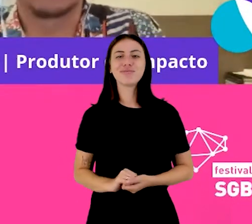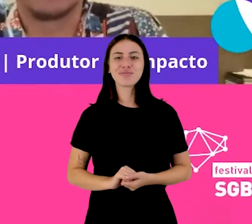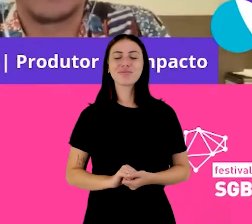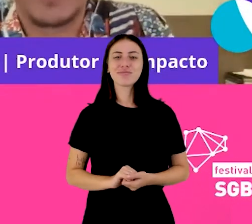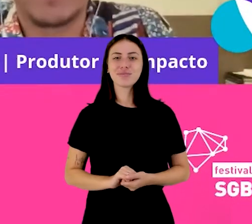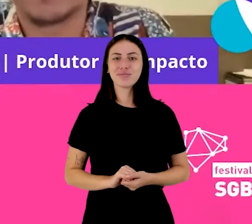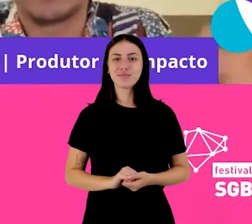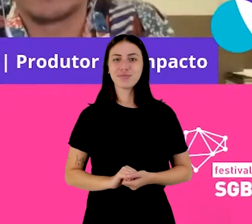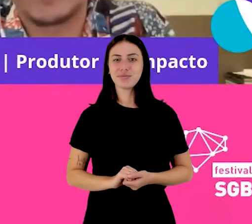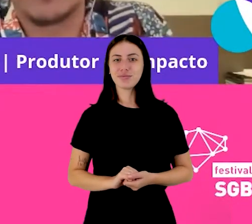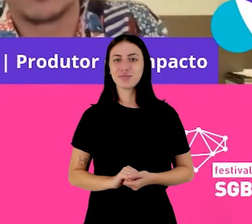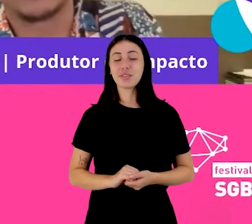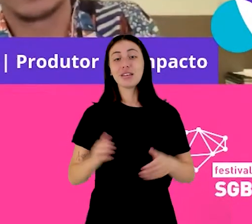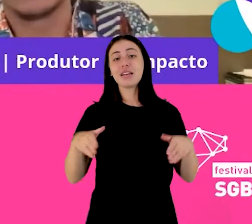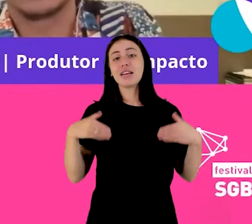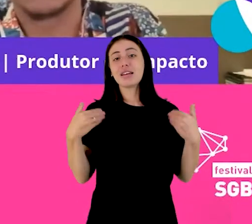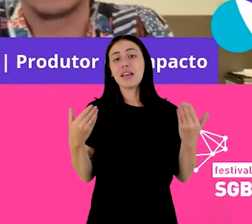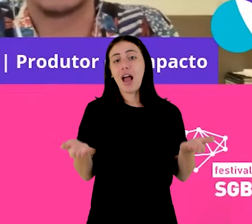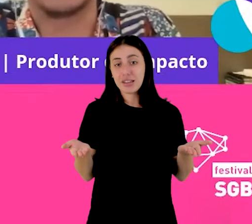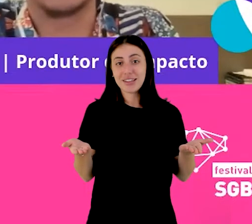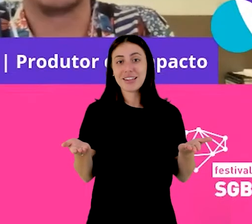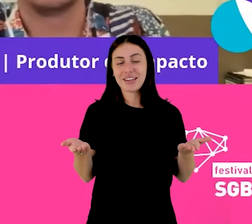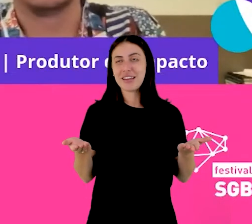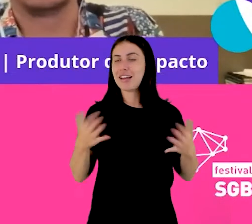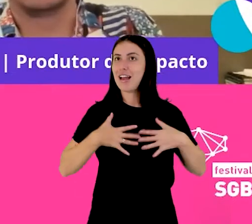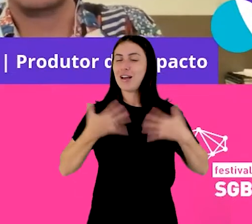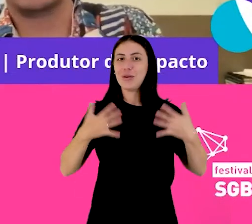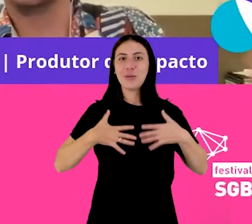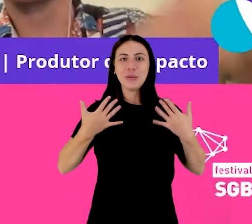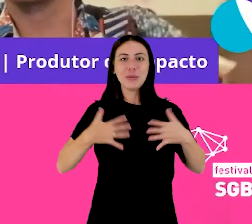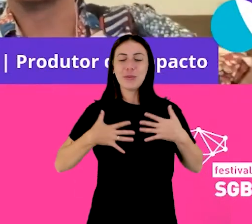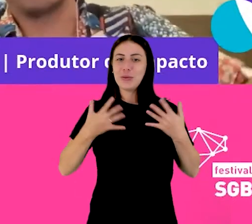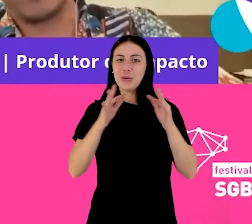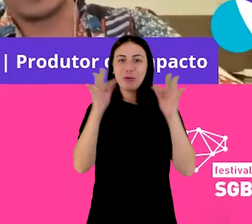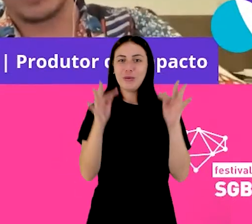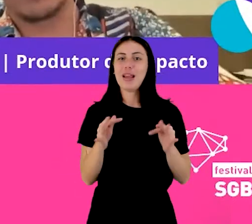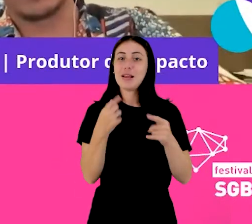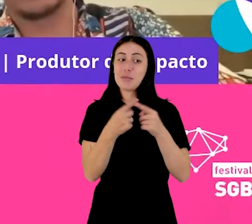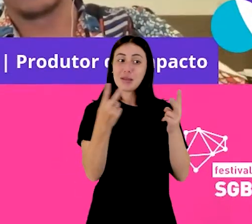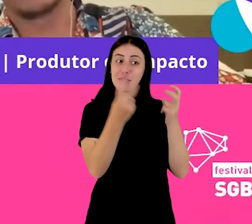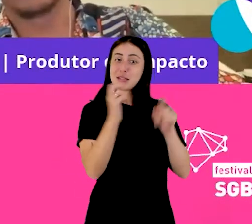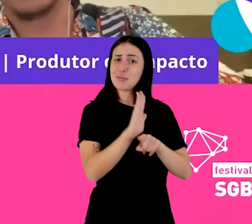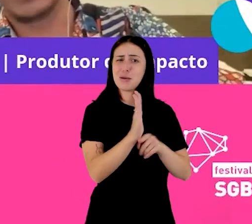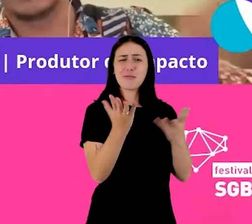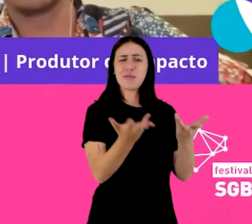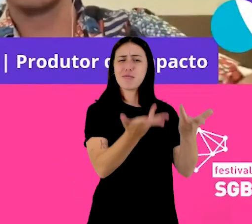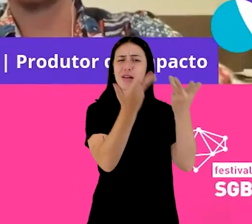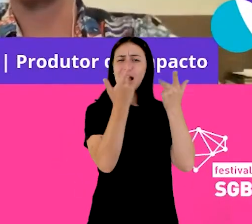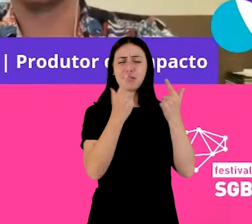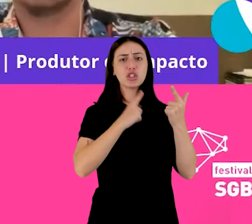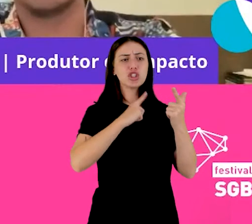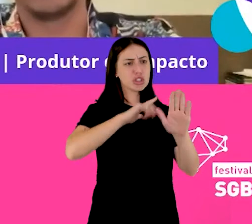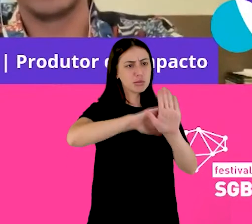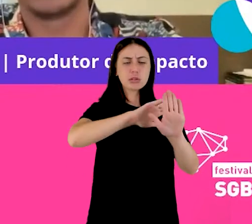um filme maravilhoso mesmo, que tinha um potencial enorme. E aí a gente estava fazendo a campanha, o Good Pitch, estava convidado